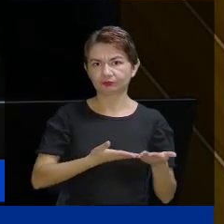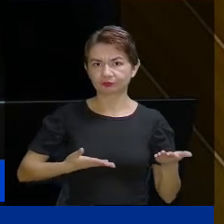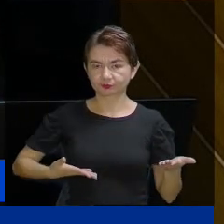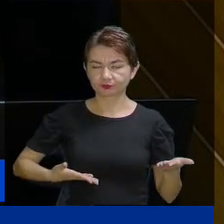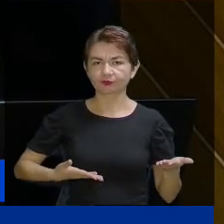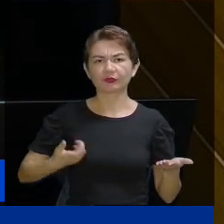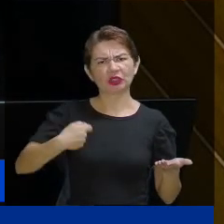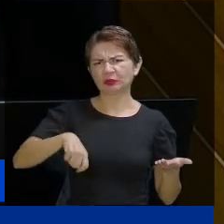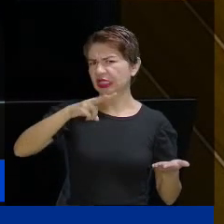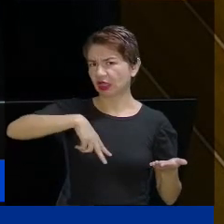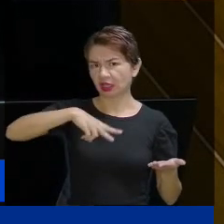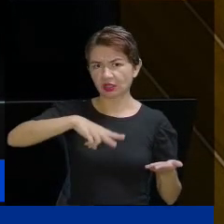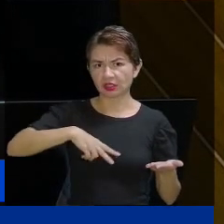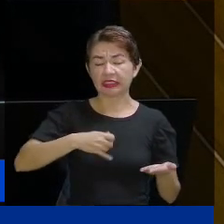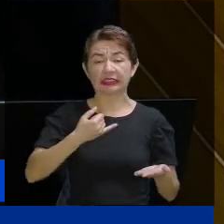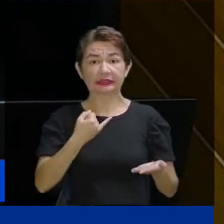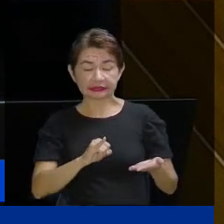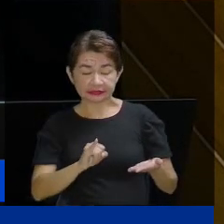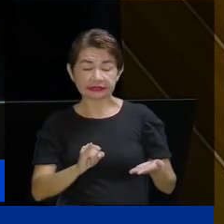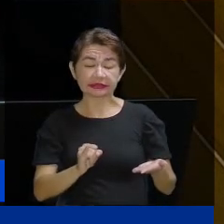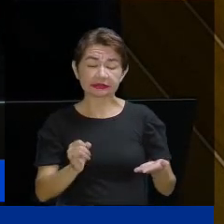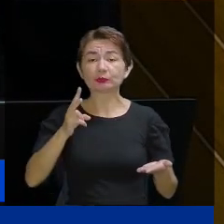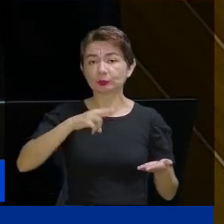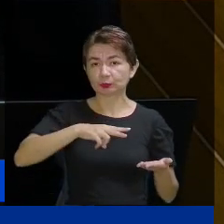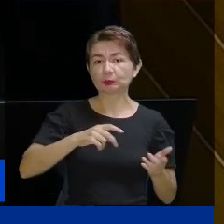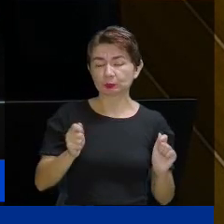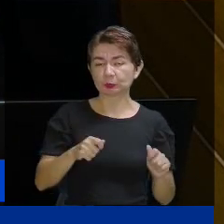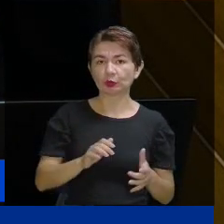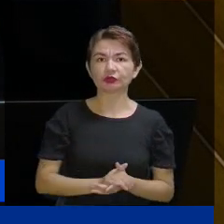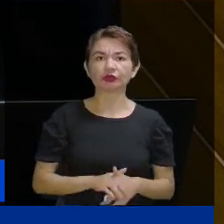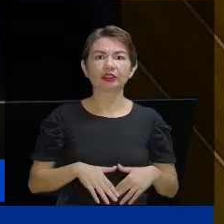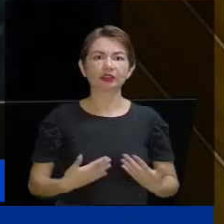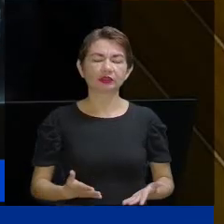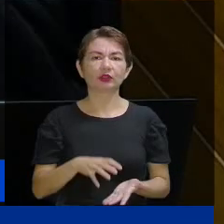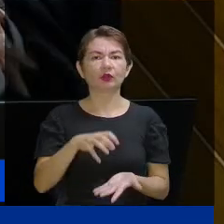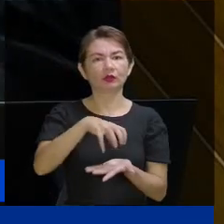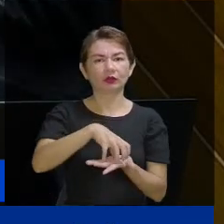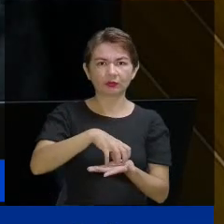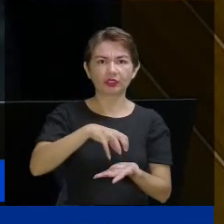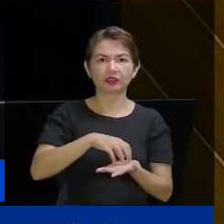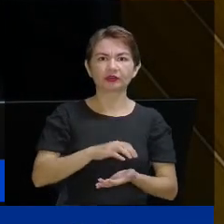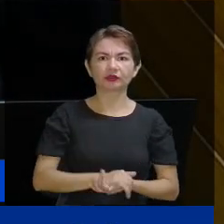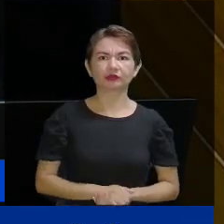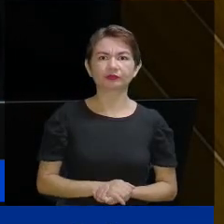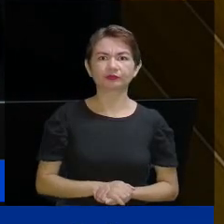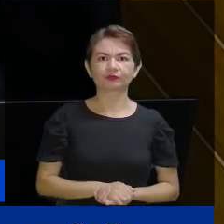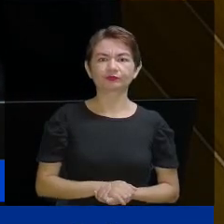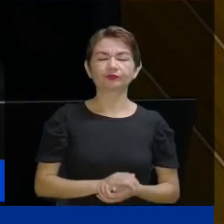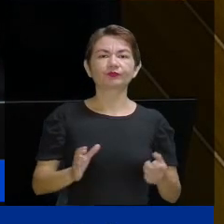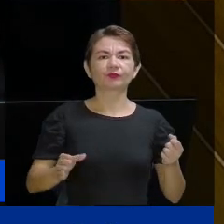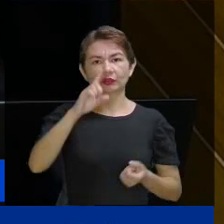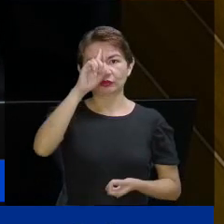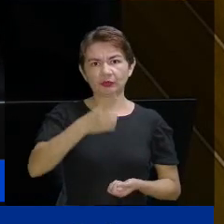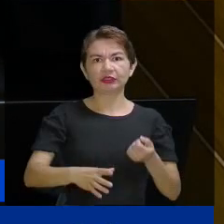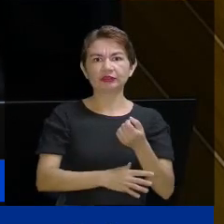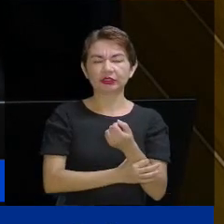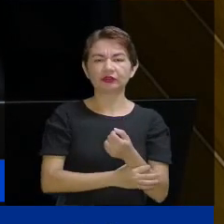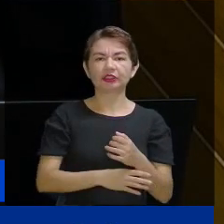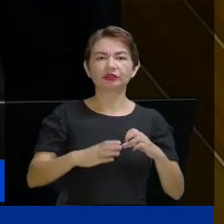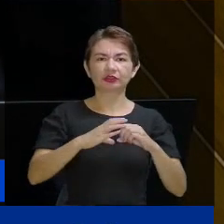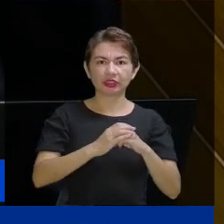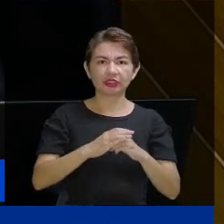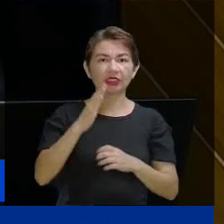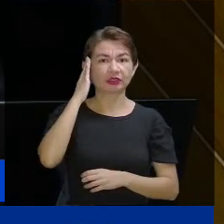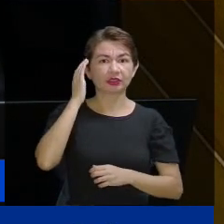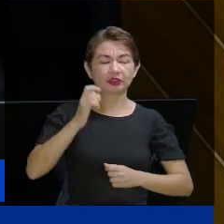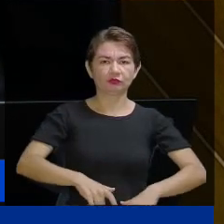né? Se for, a gente volta. Quanto ao mérito, o mérito do mandado de segurança, o TRE